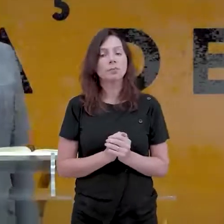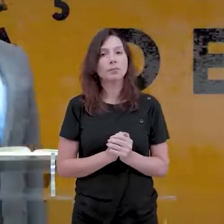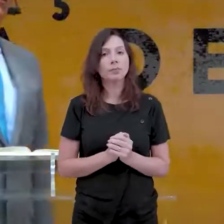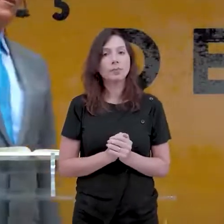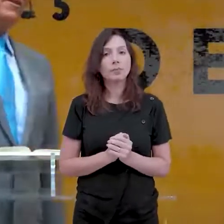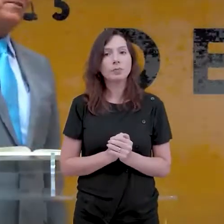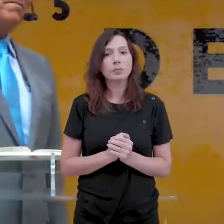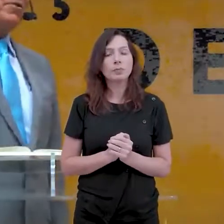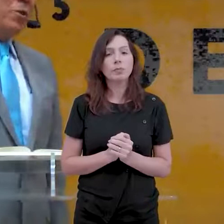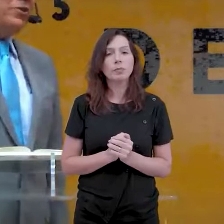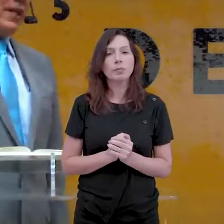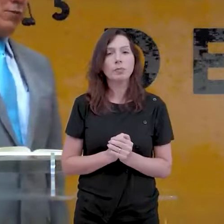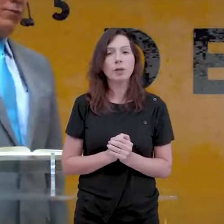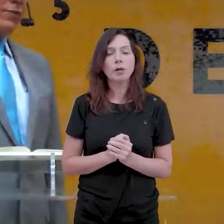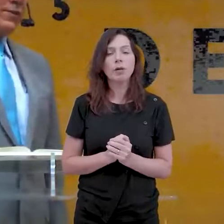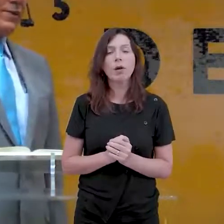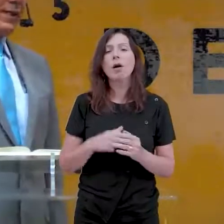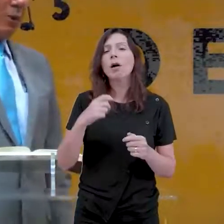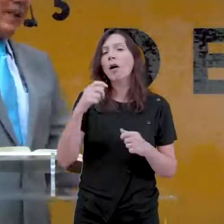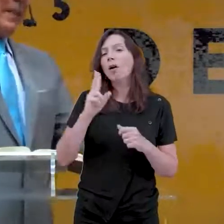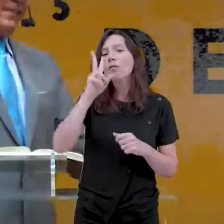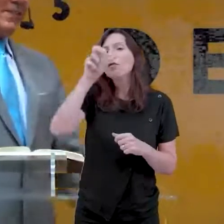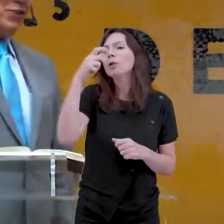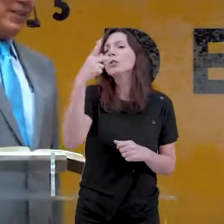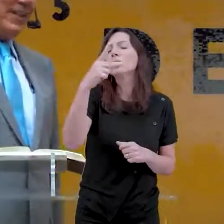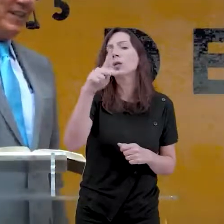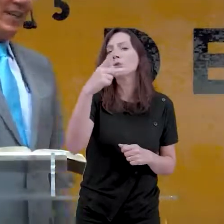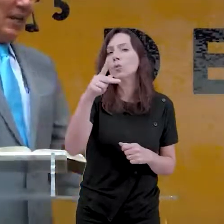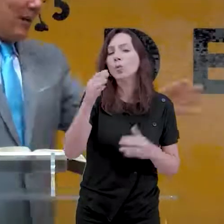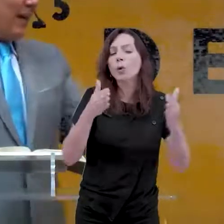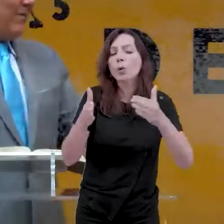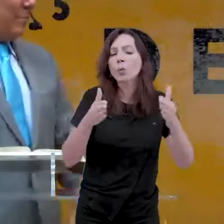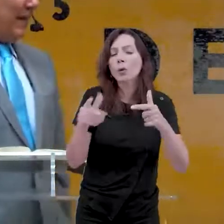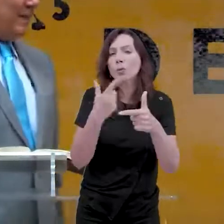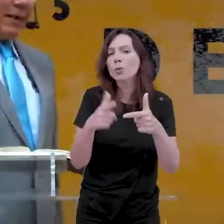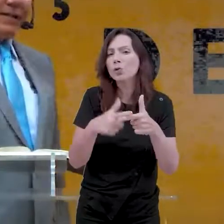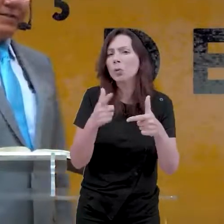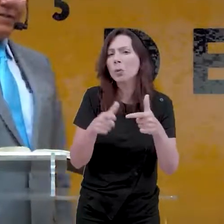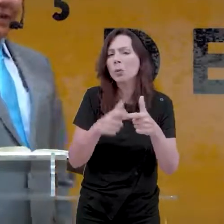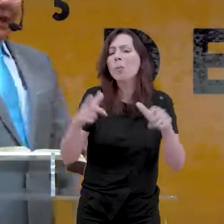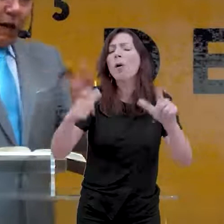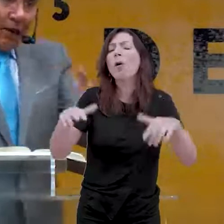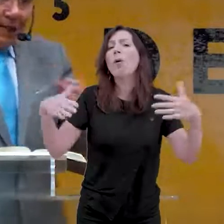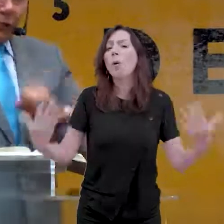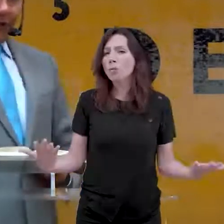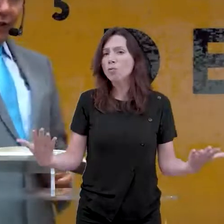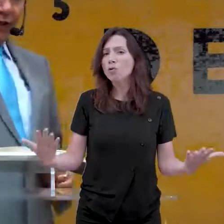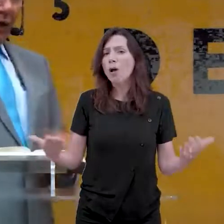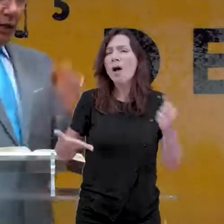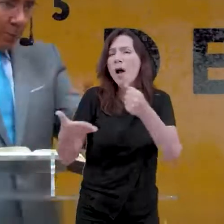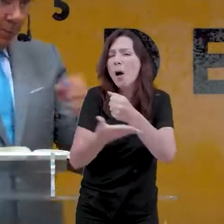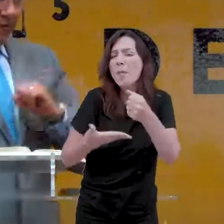De onde vem a sua força? Onde está a sua força? Na hora que a tempestade chega, na hora que a família entra numa crise, na hora que a